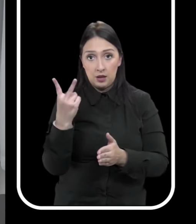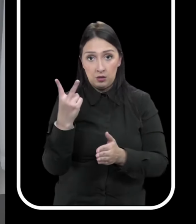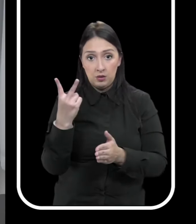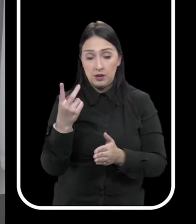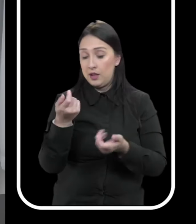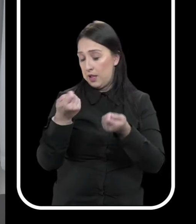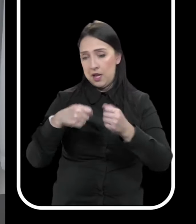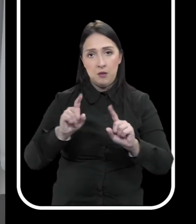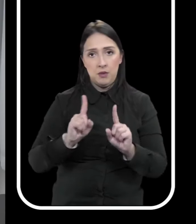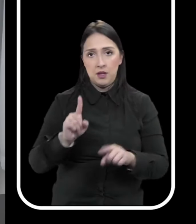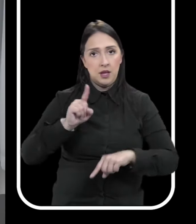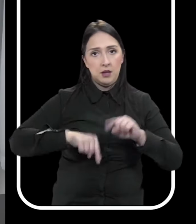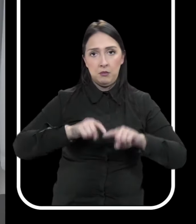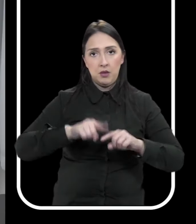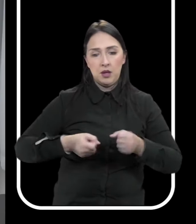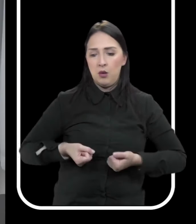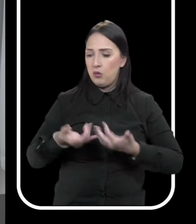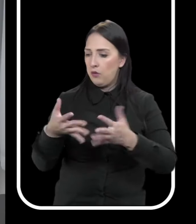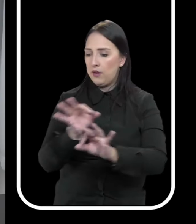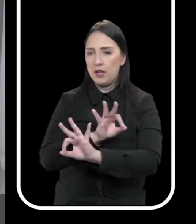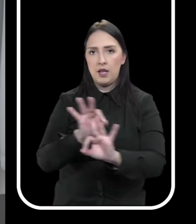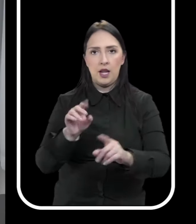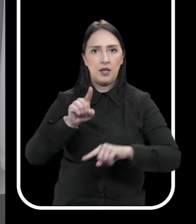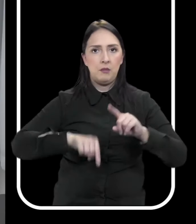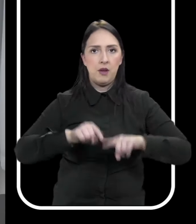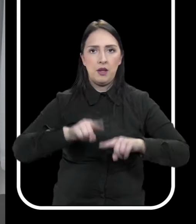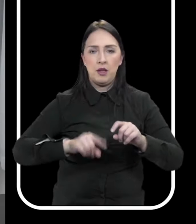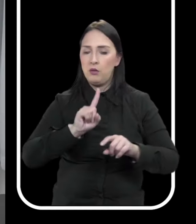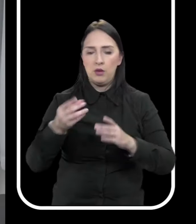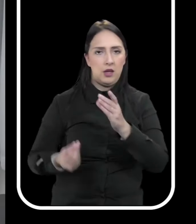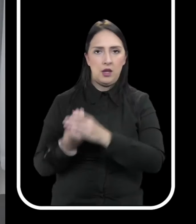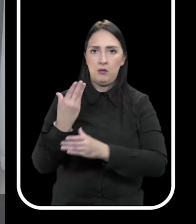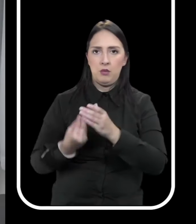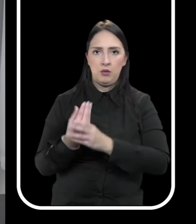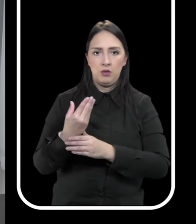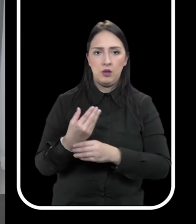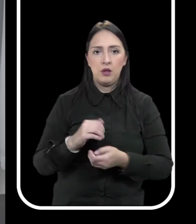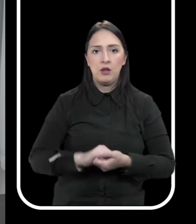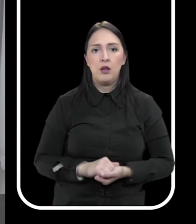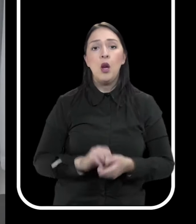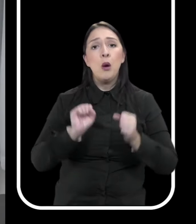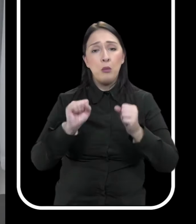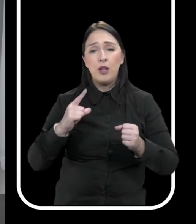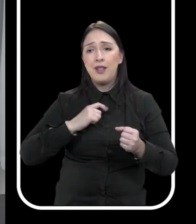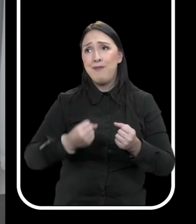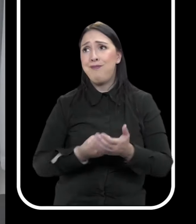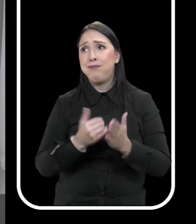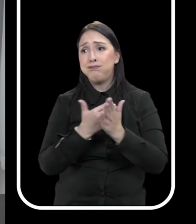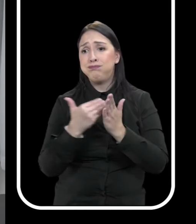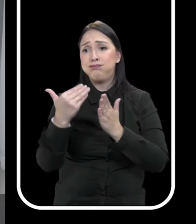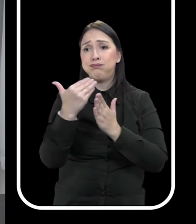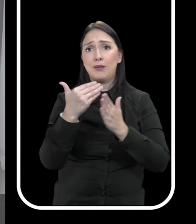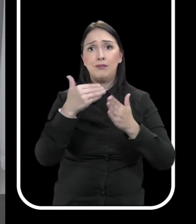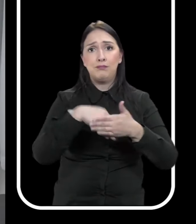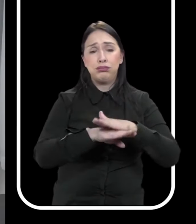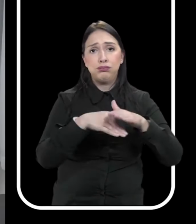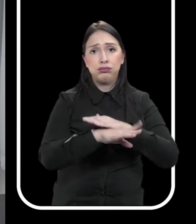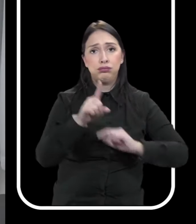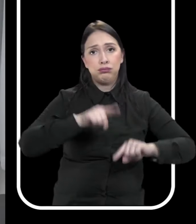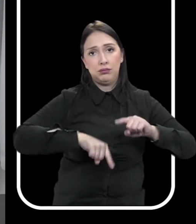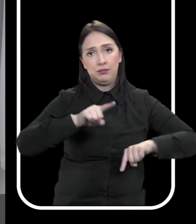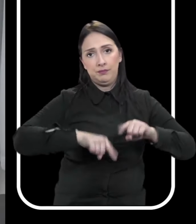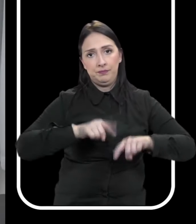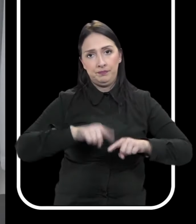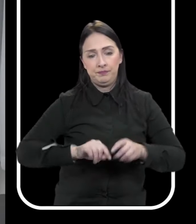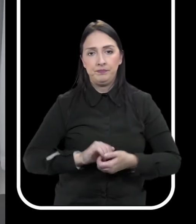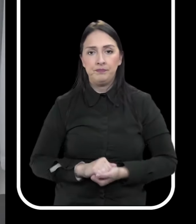nosso gargalo, não precisar, não forneça material, não produza. Senão você vai ter estoques, você vai ter acúmulo de